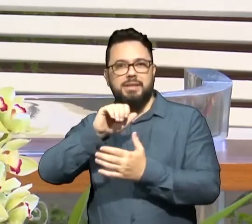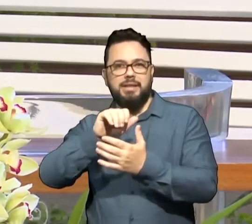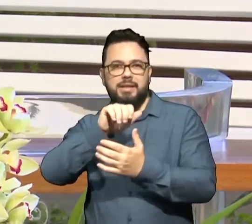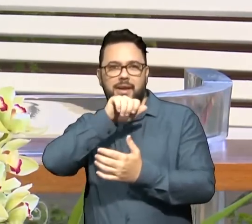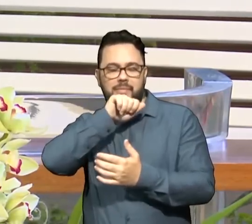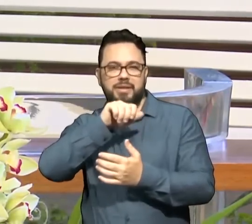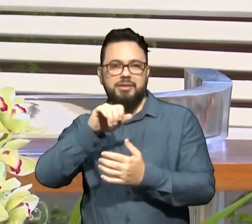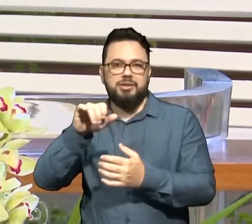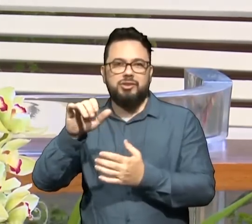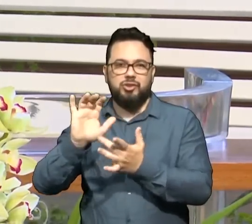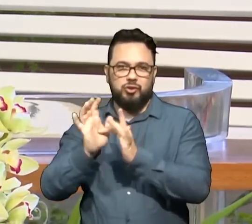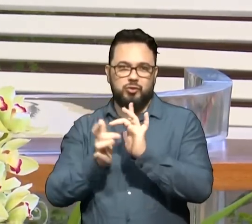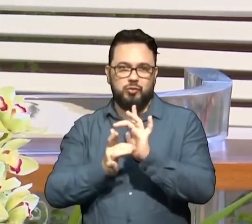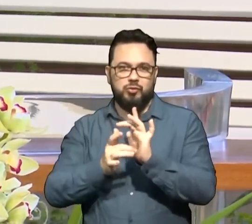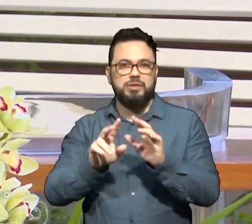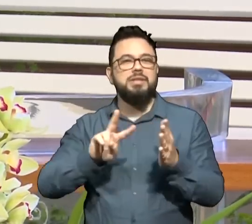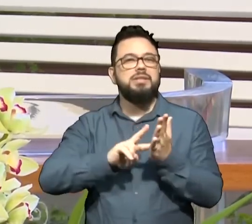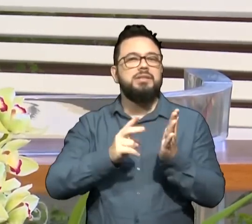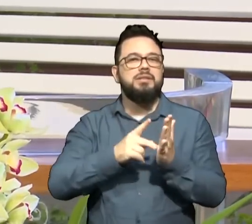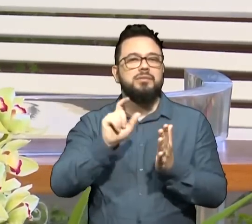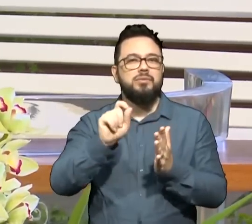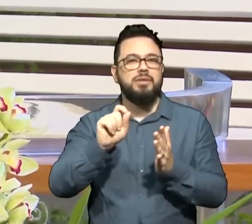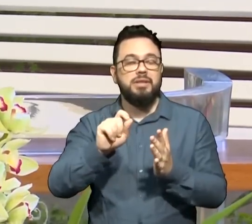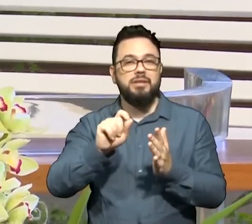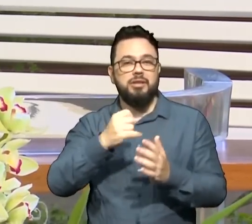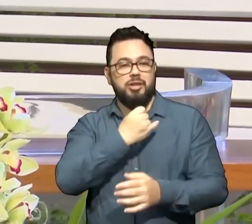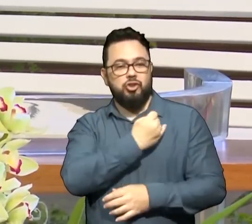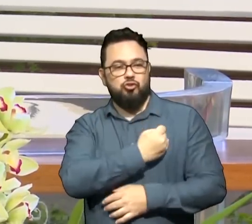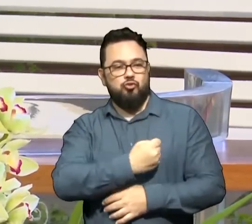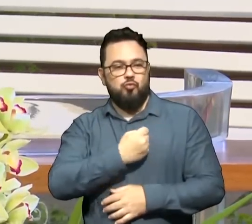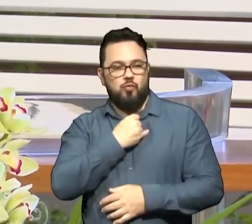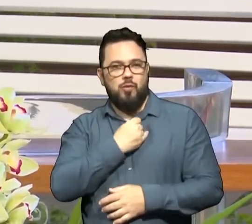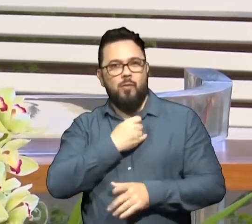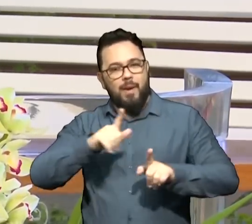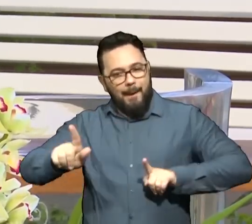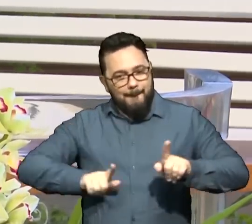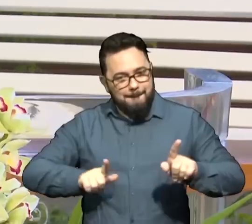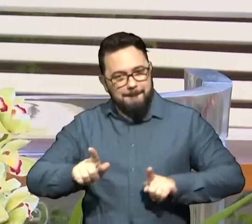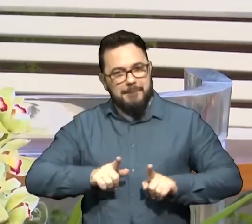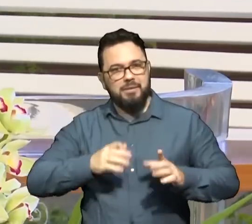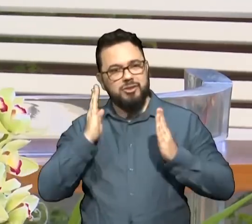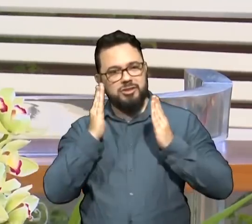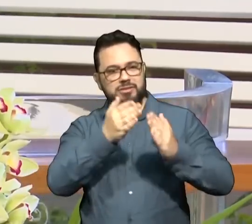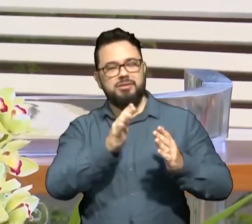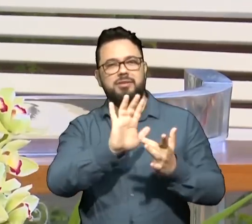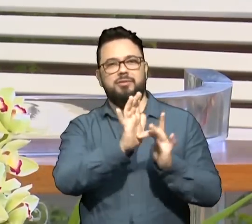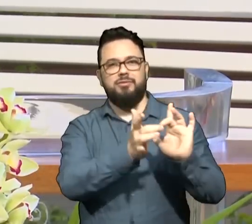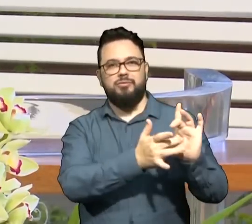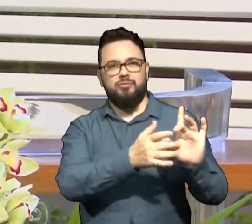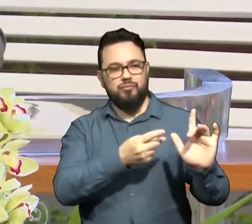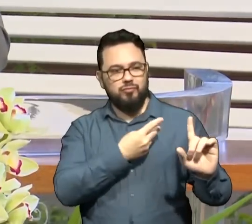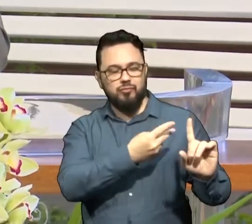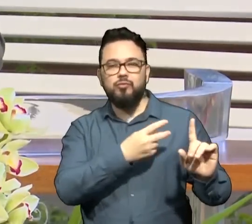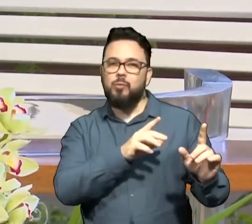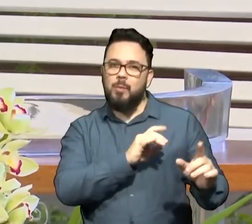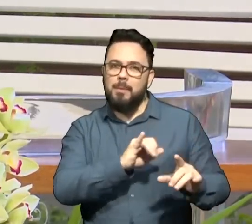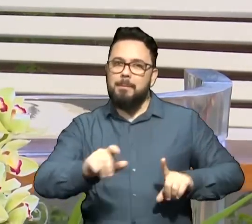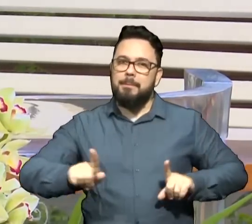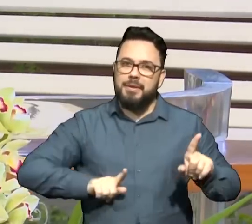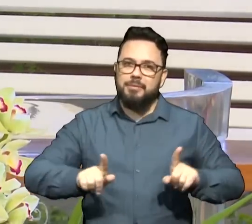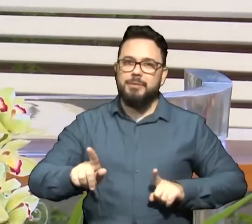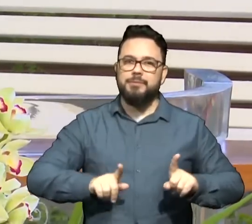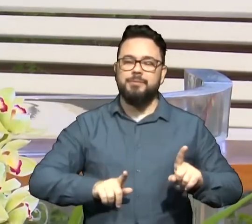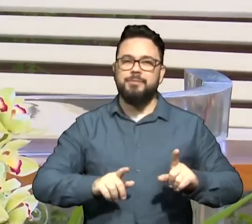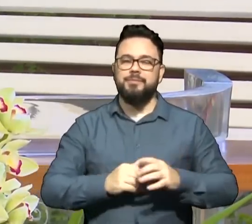de João primo de primeiro grau É por isso na minha opinião que várias